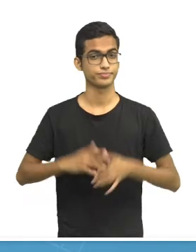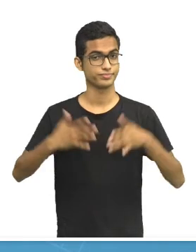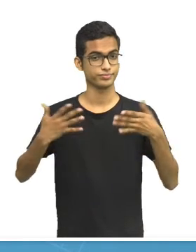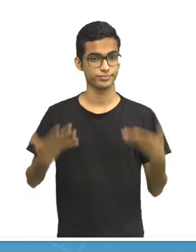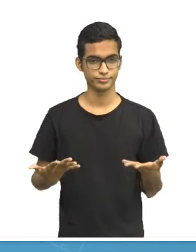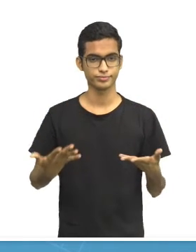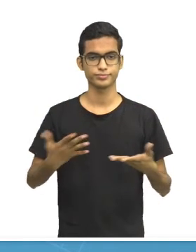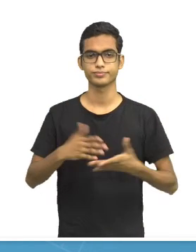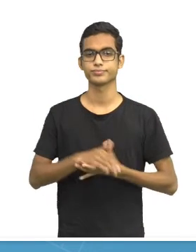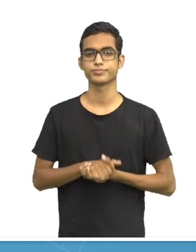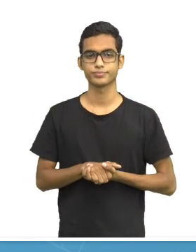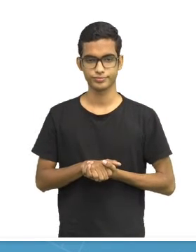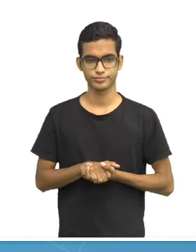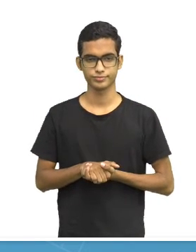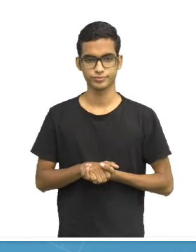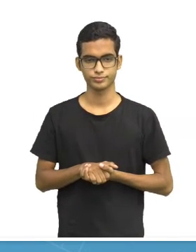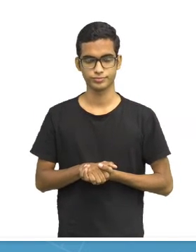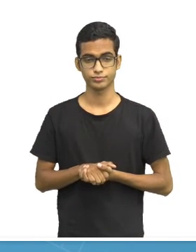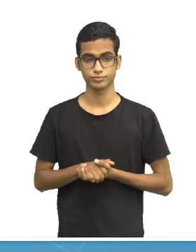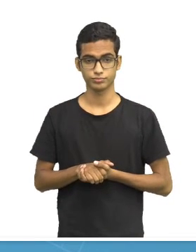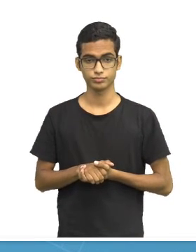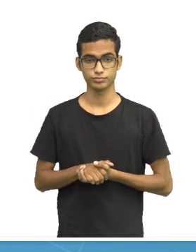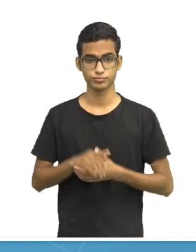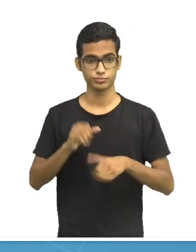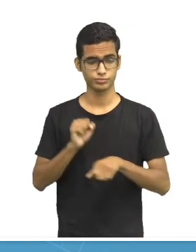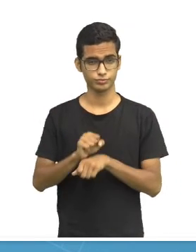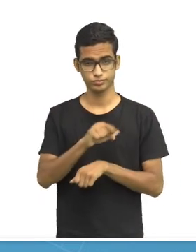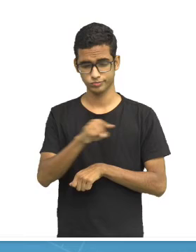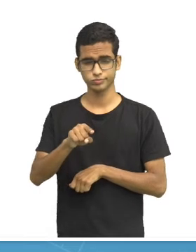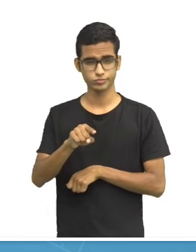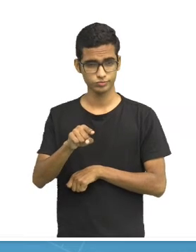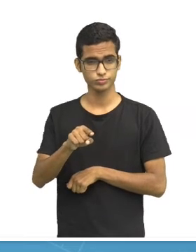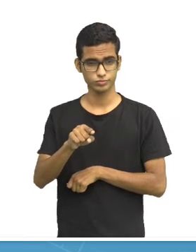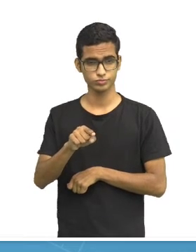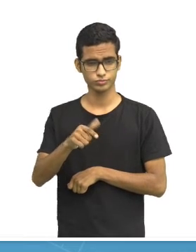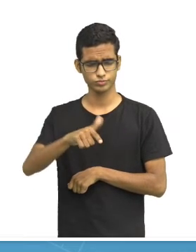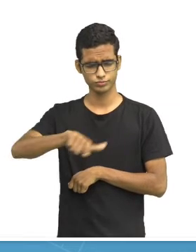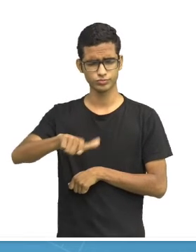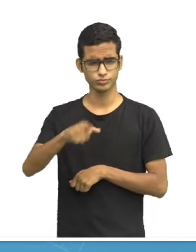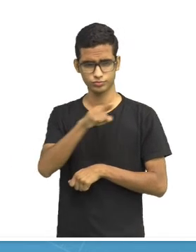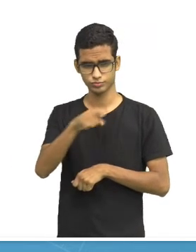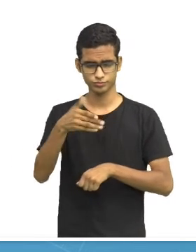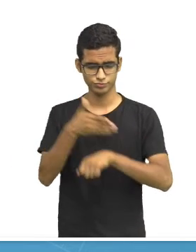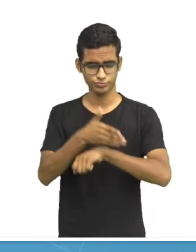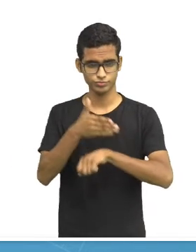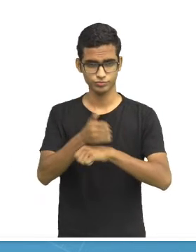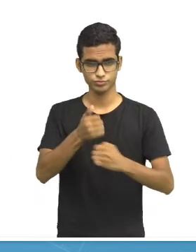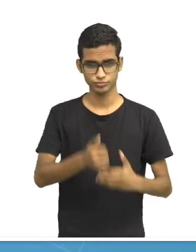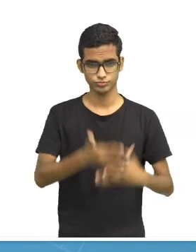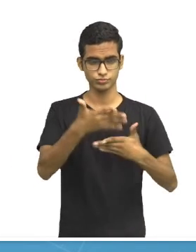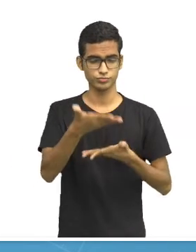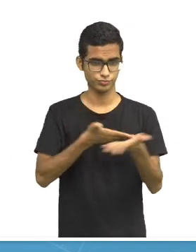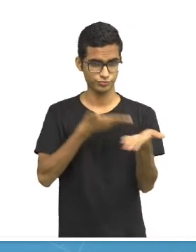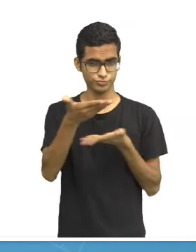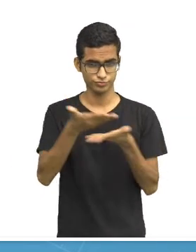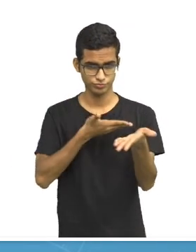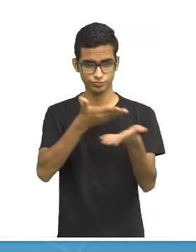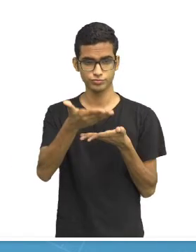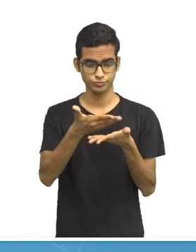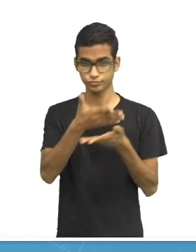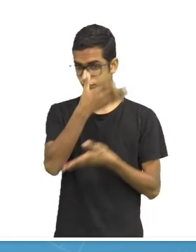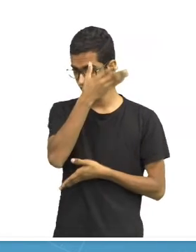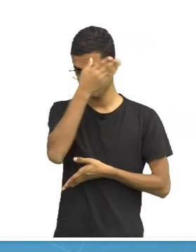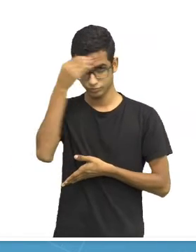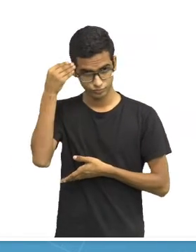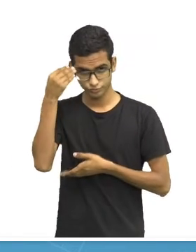então, espero mais uma vez que vocês participem da nossa interatividade. Não esqueça